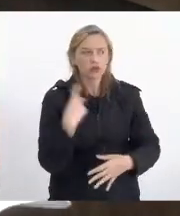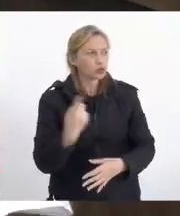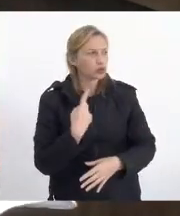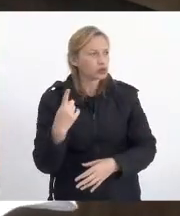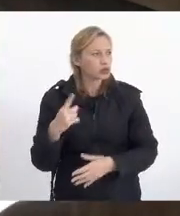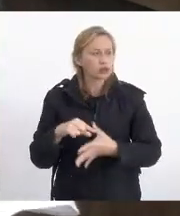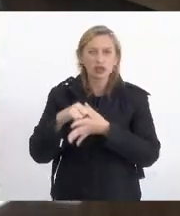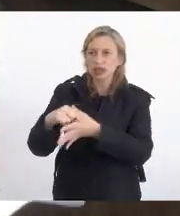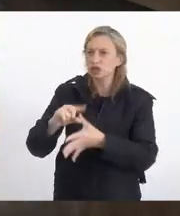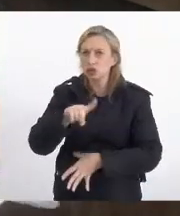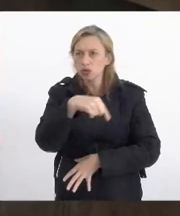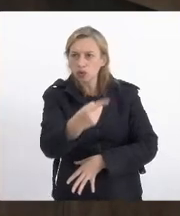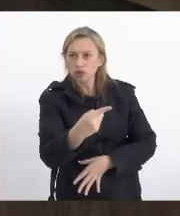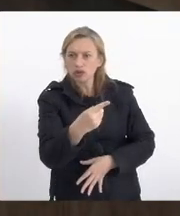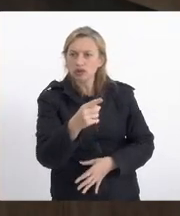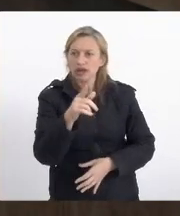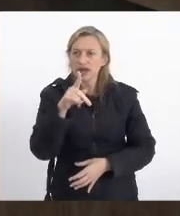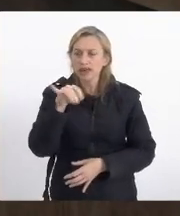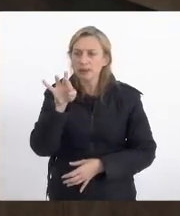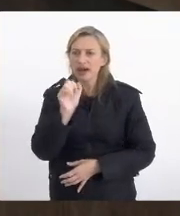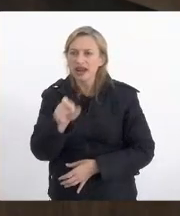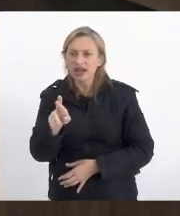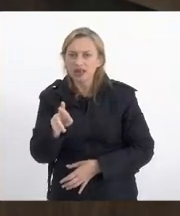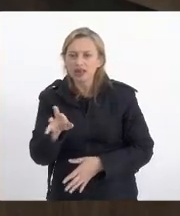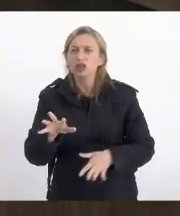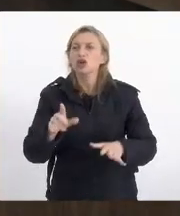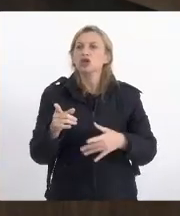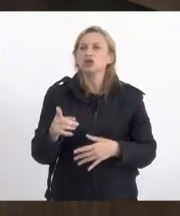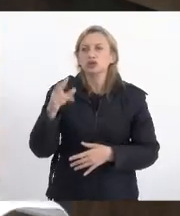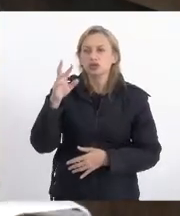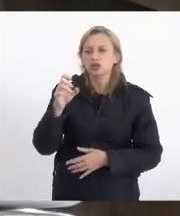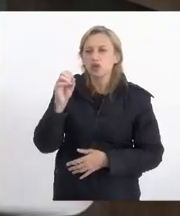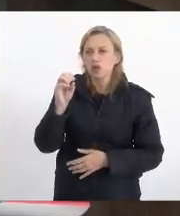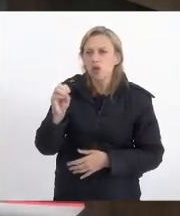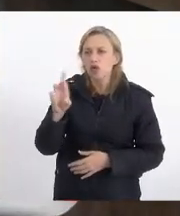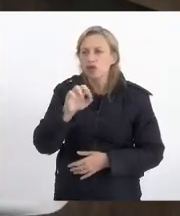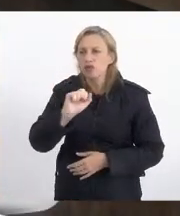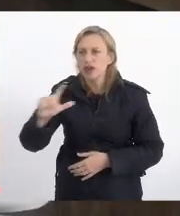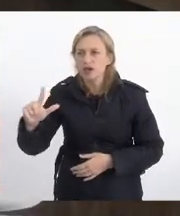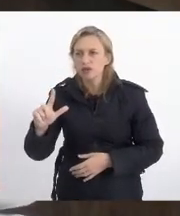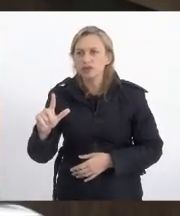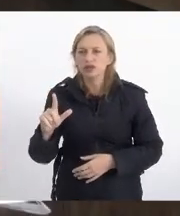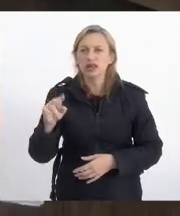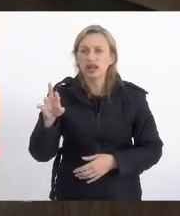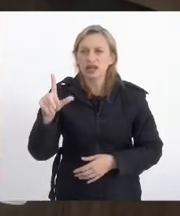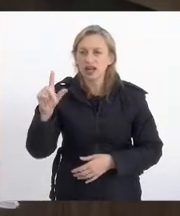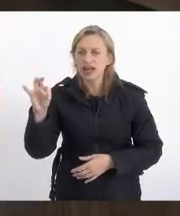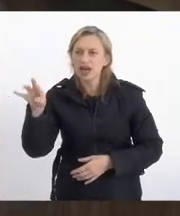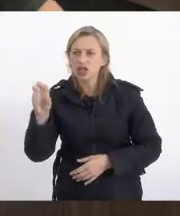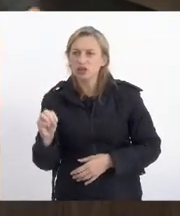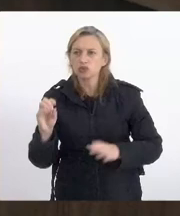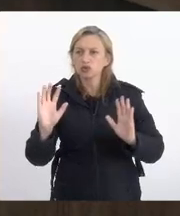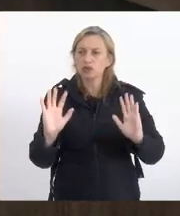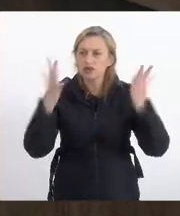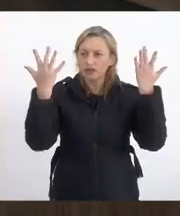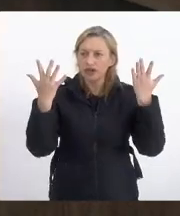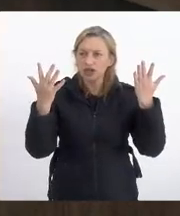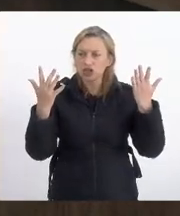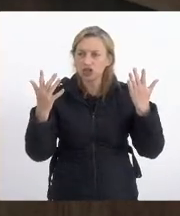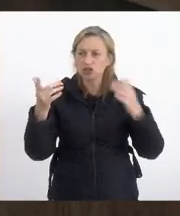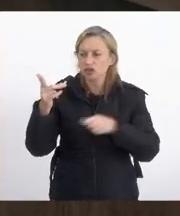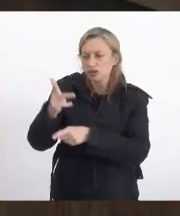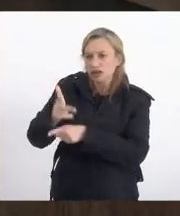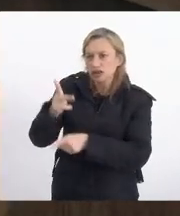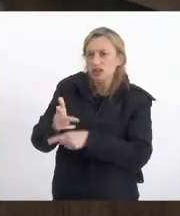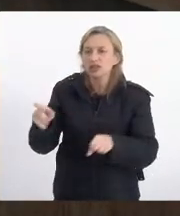outras lideranças, diz que vai equiparar. Que o coronel Leandro, numa festa, faz um vídeo e também no restaurante